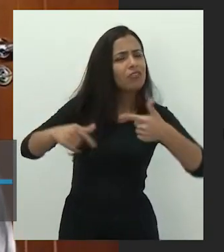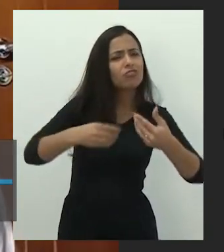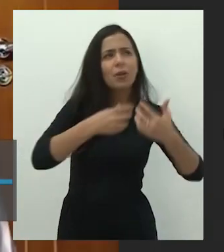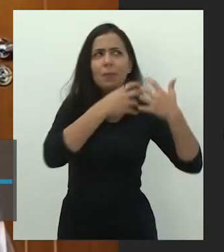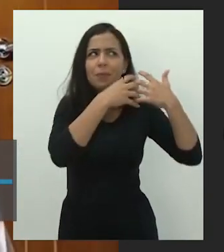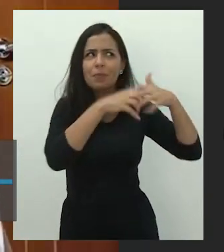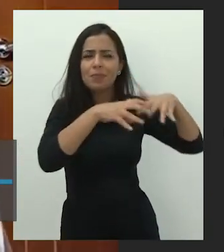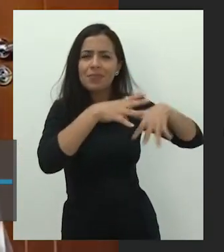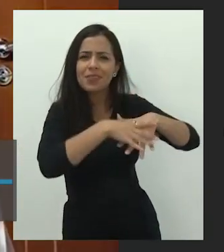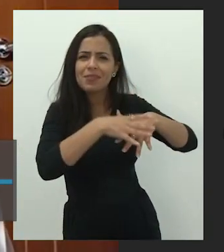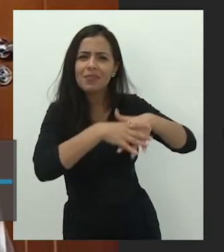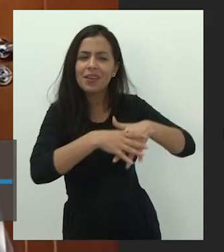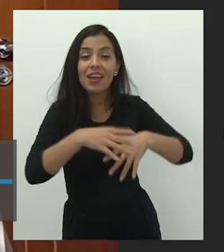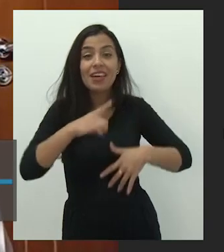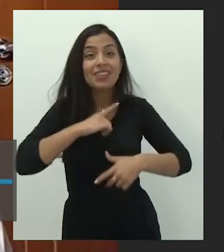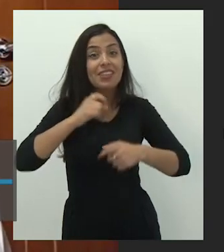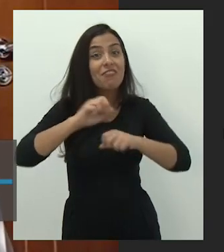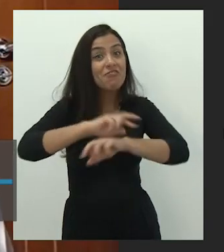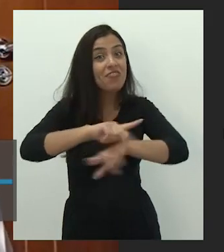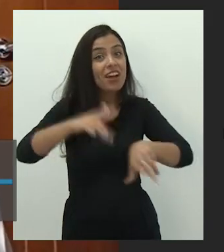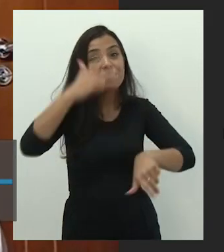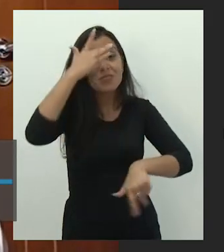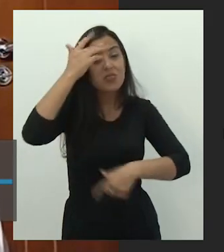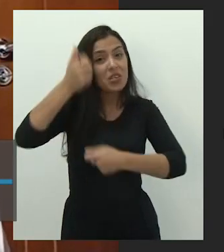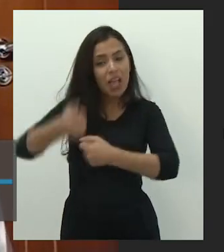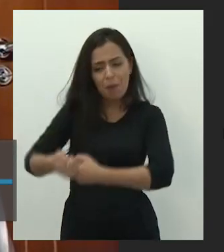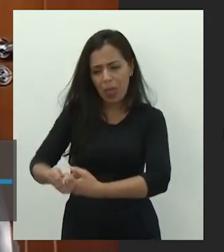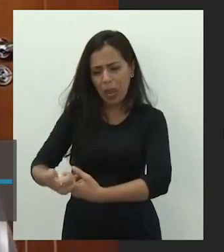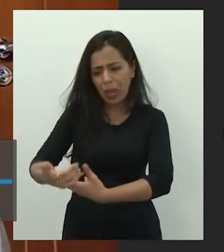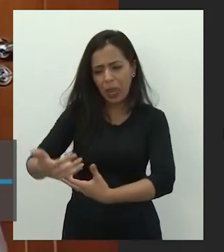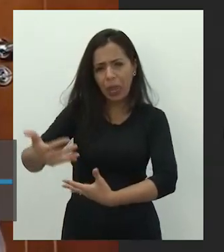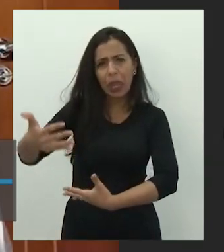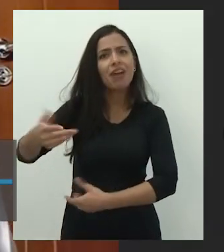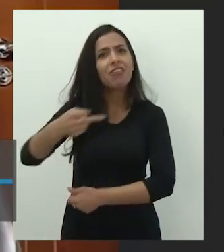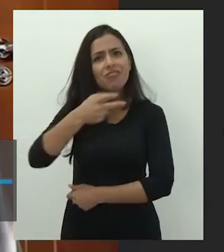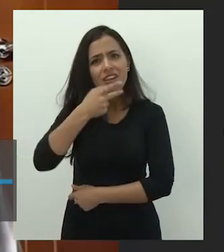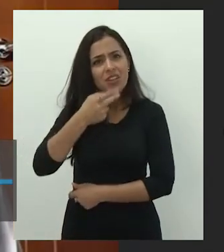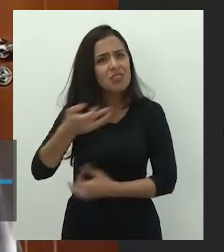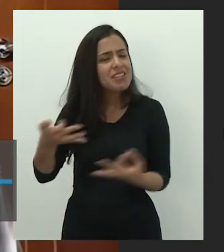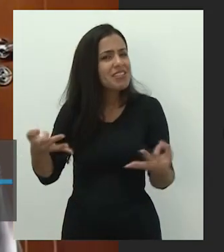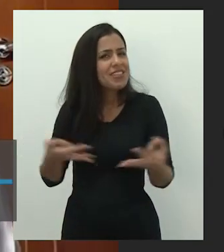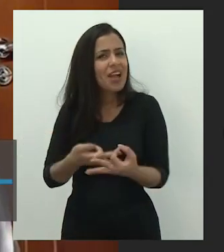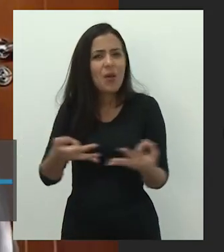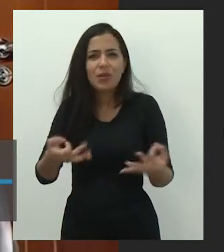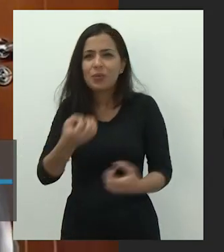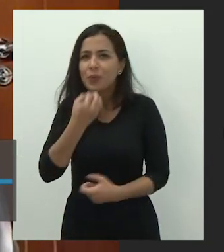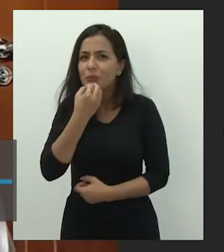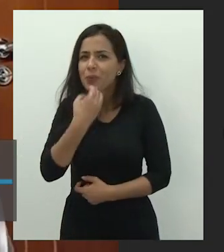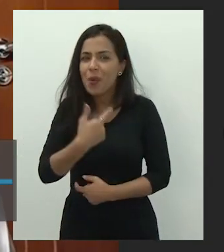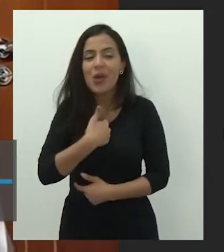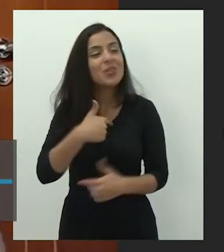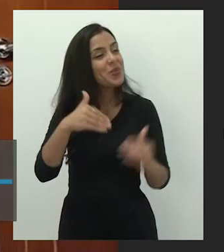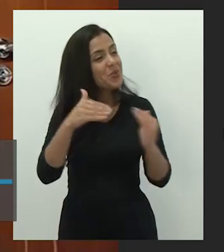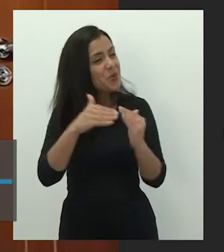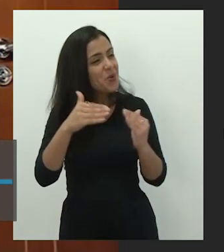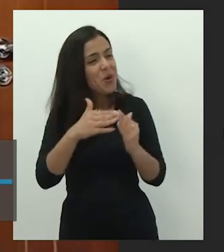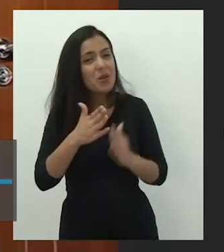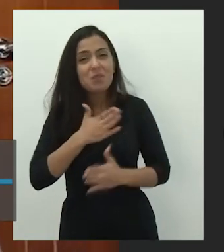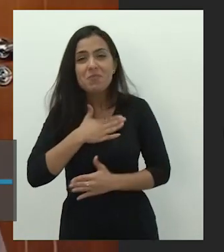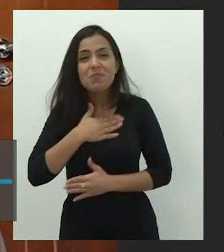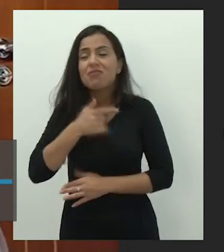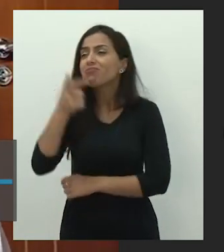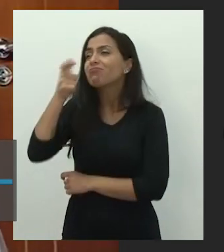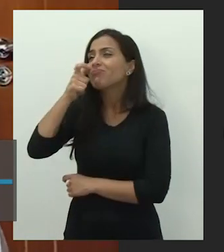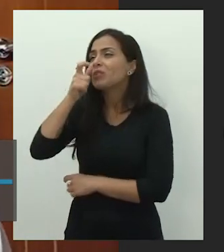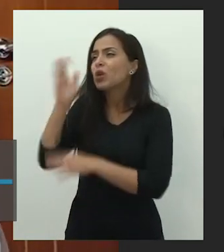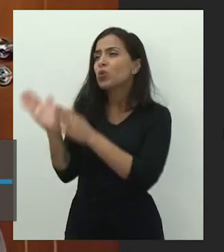várias contribuições falando que estava ótimo, que estava muito bom aqui. Eu também concordo que eu ficaria ouvindo horas e horas ela falando. E aí